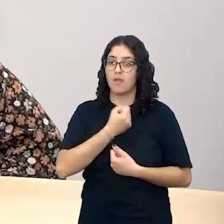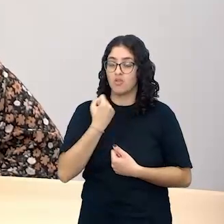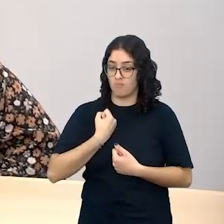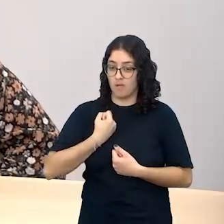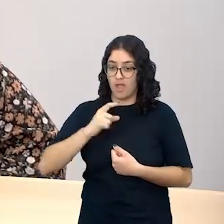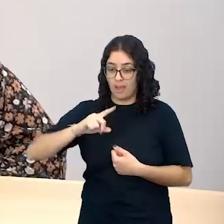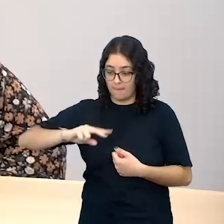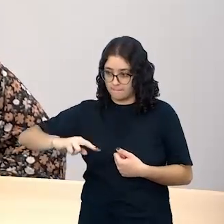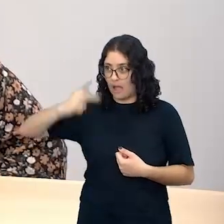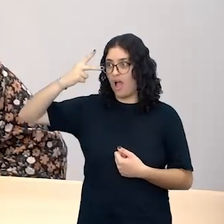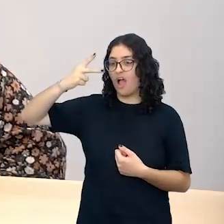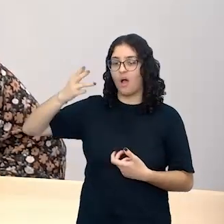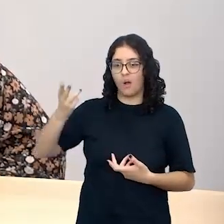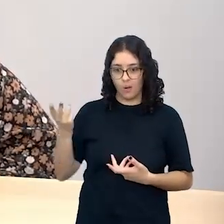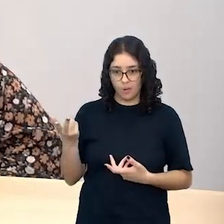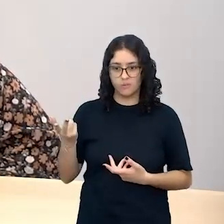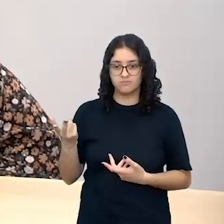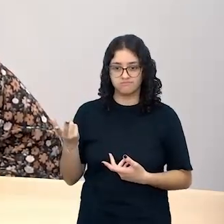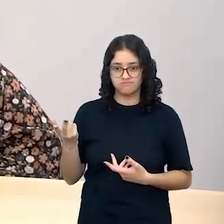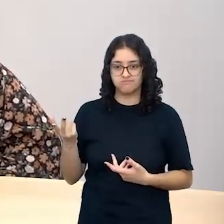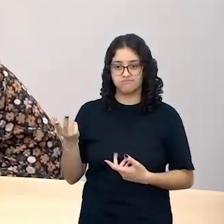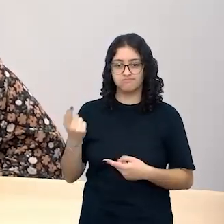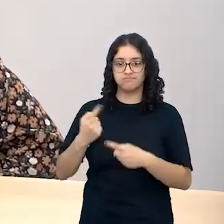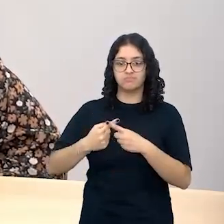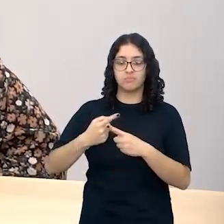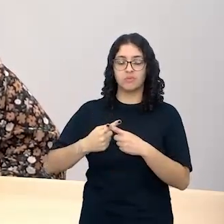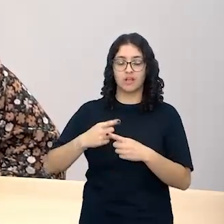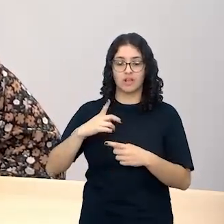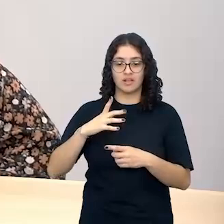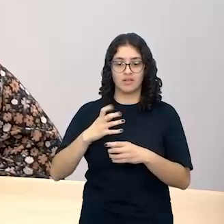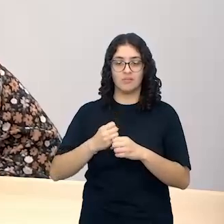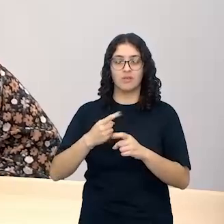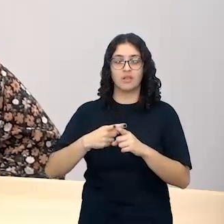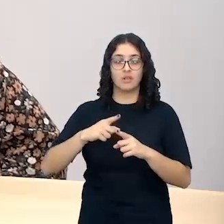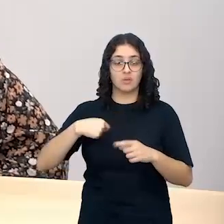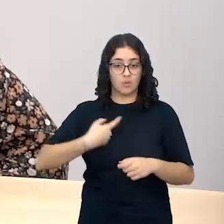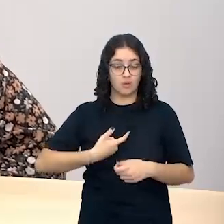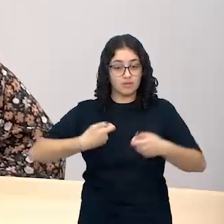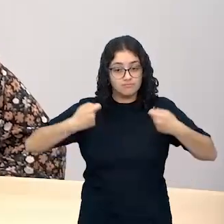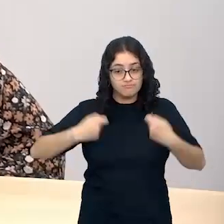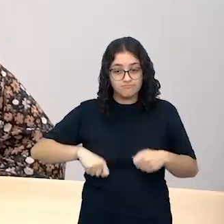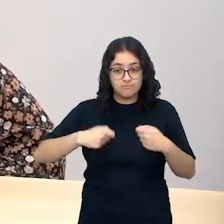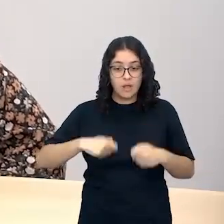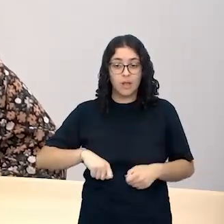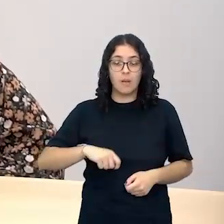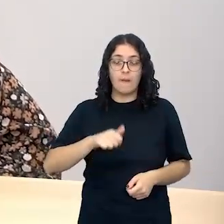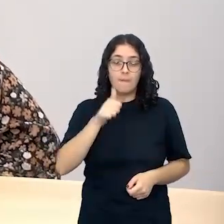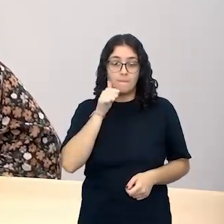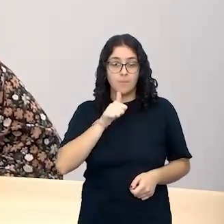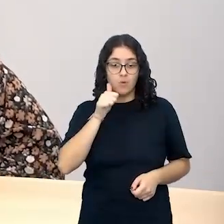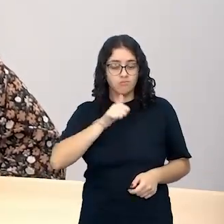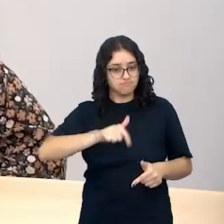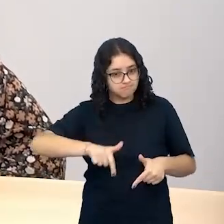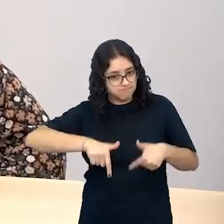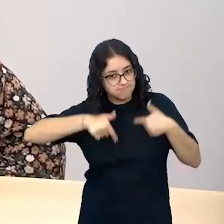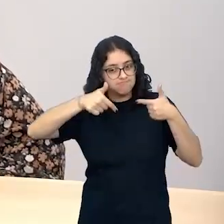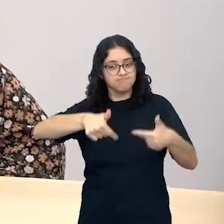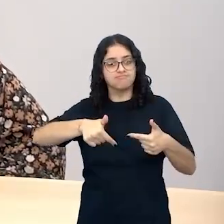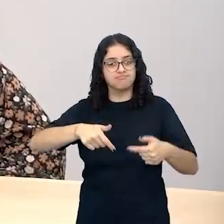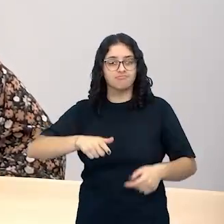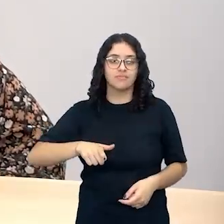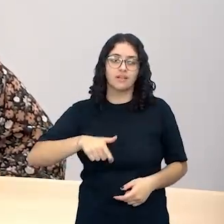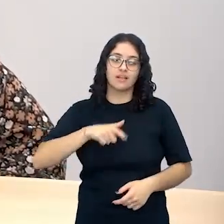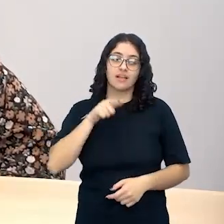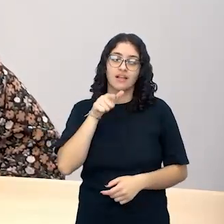maior. Isso é verdade. Não é? Assim, na proporção. Por isso que a gente precisa que as mulheres tenham